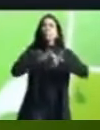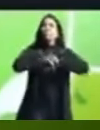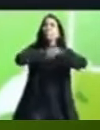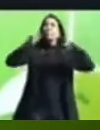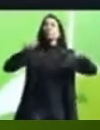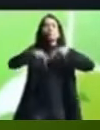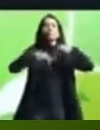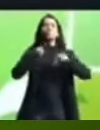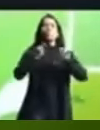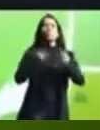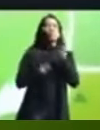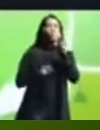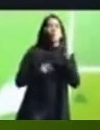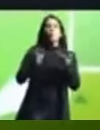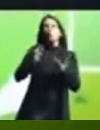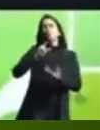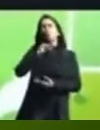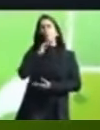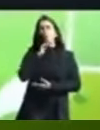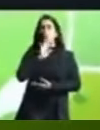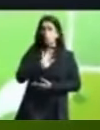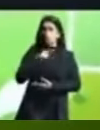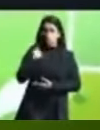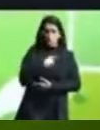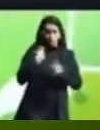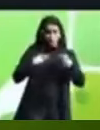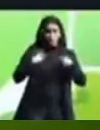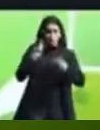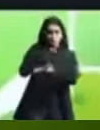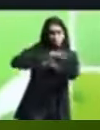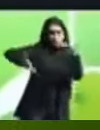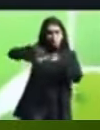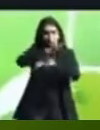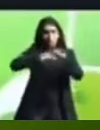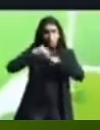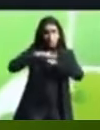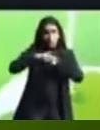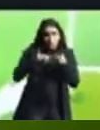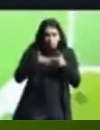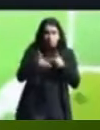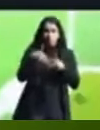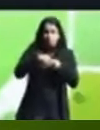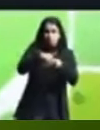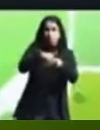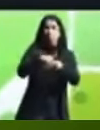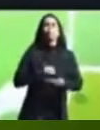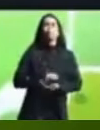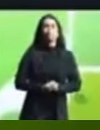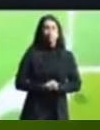o que é ruim. Precisamos ser interveniente nesse processo eleitoral.